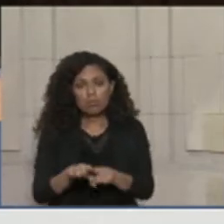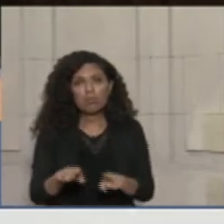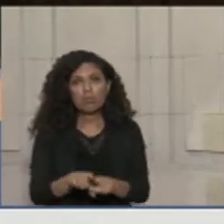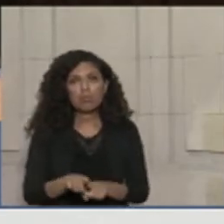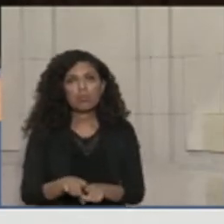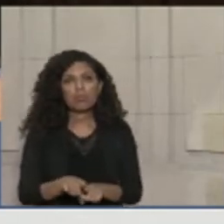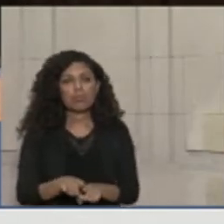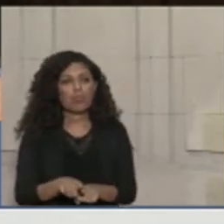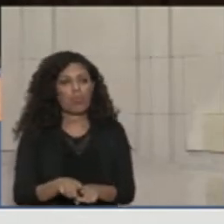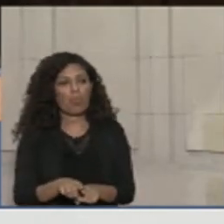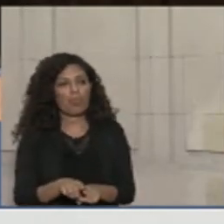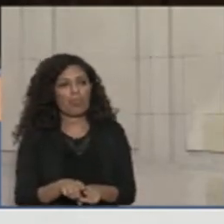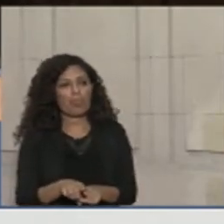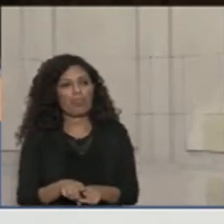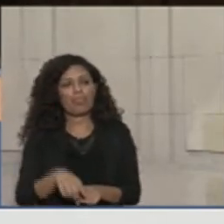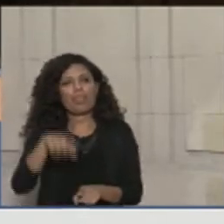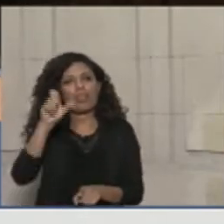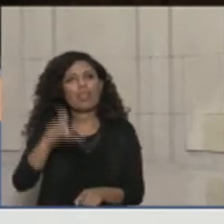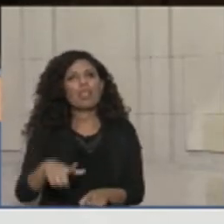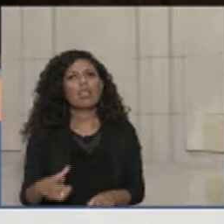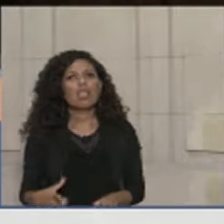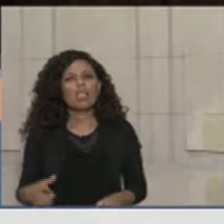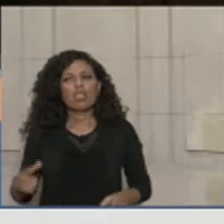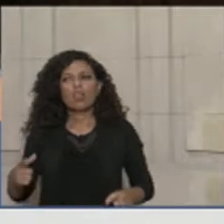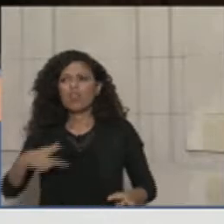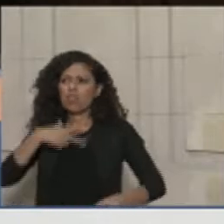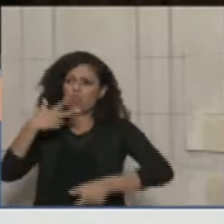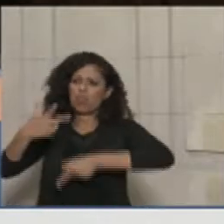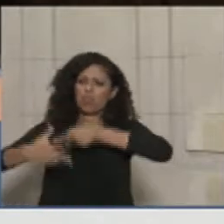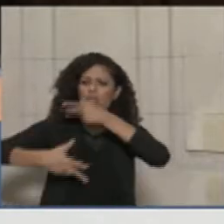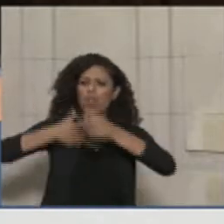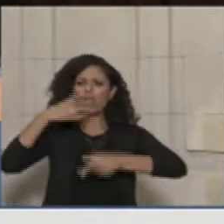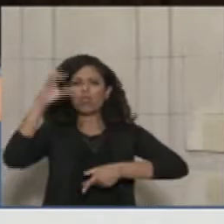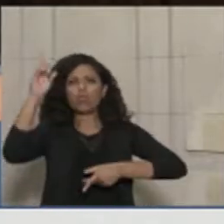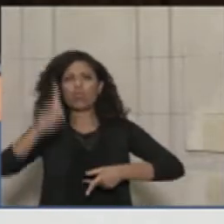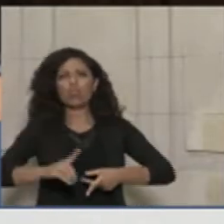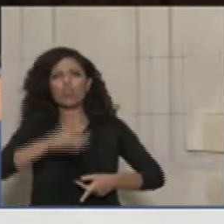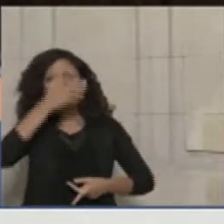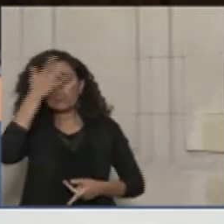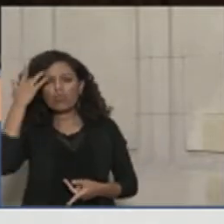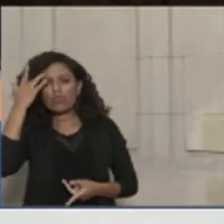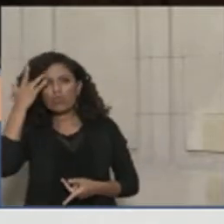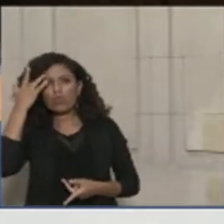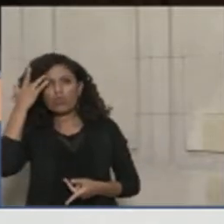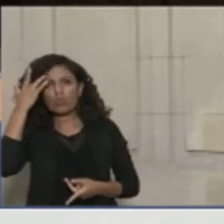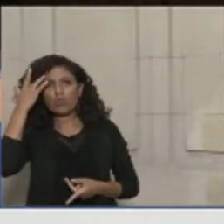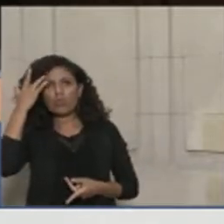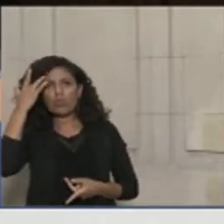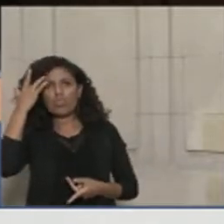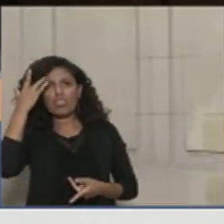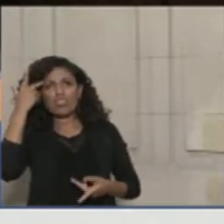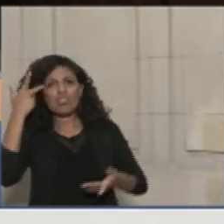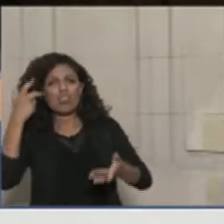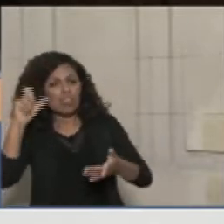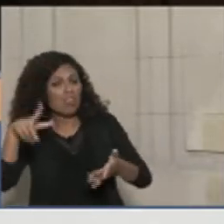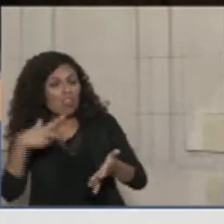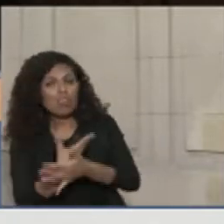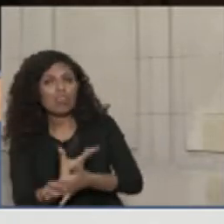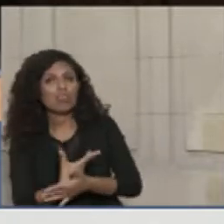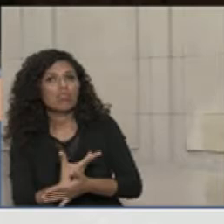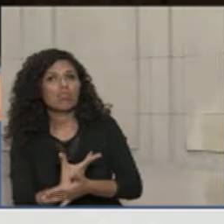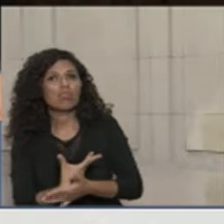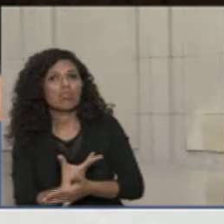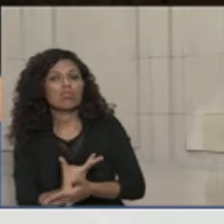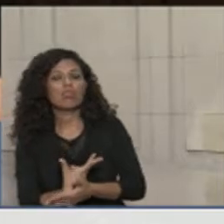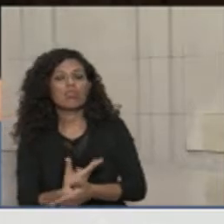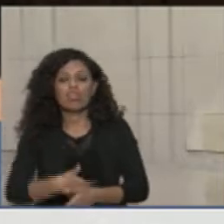também avocar que os direitos humanos sejam vilipendiados. É